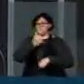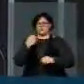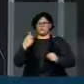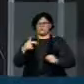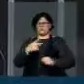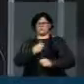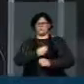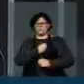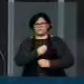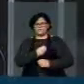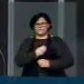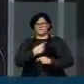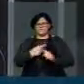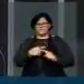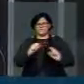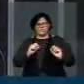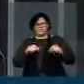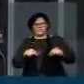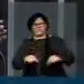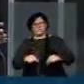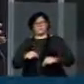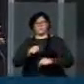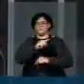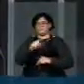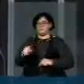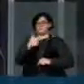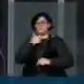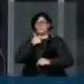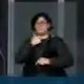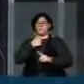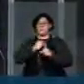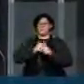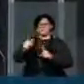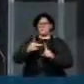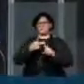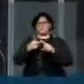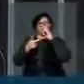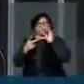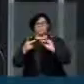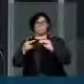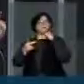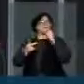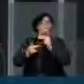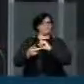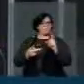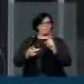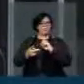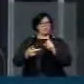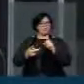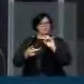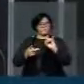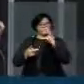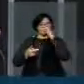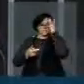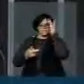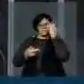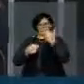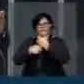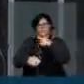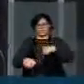aqui vocês não podem discriminar ninguém, vem o pé descalço, vem o